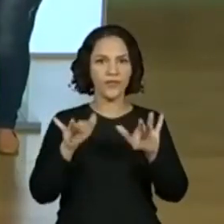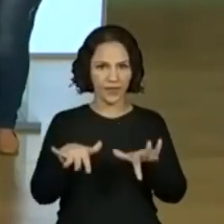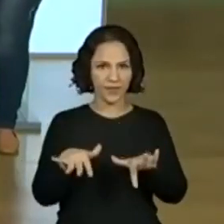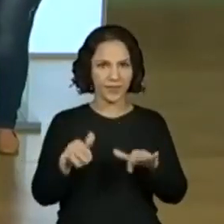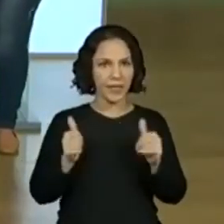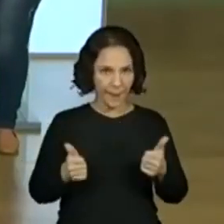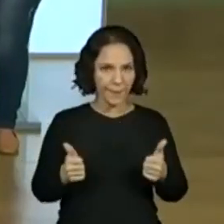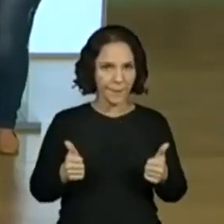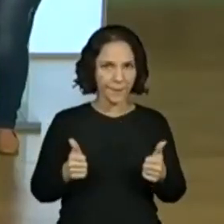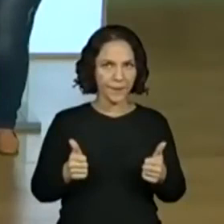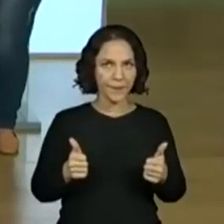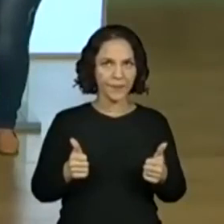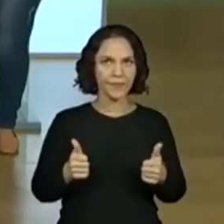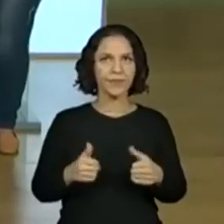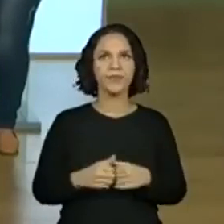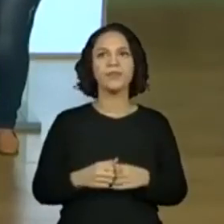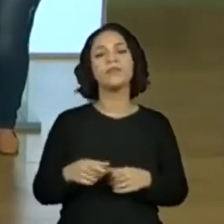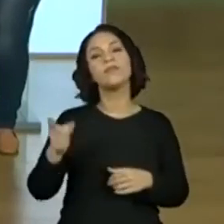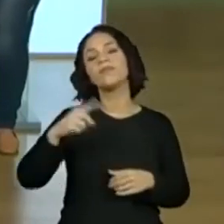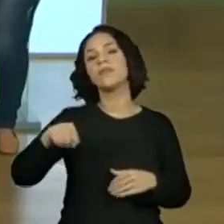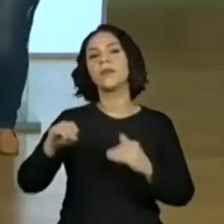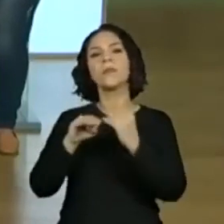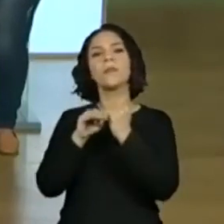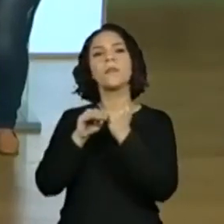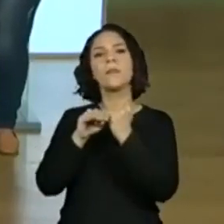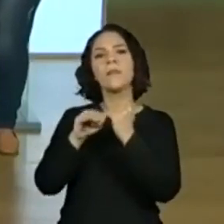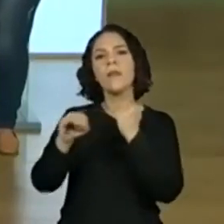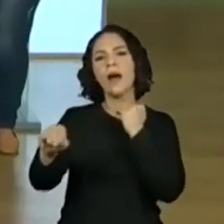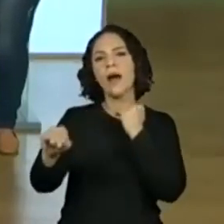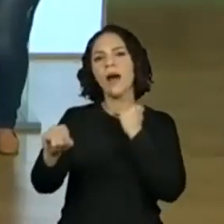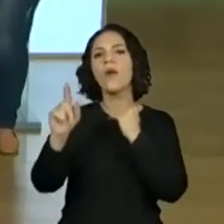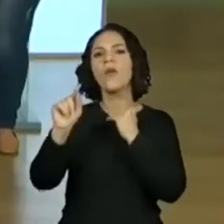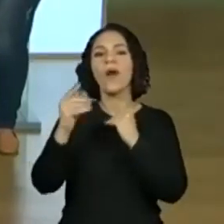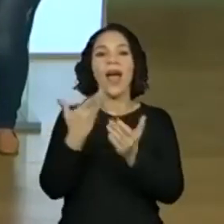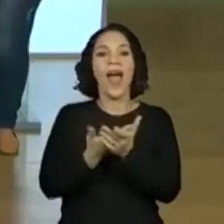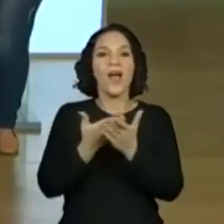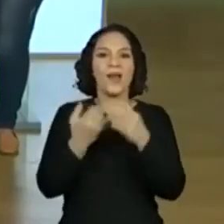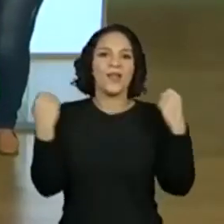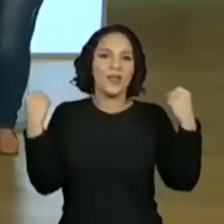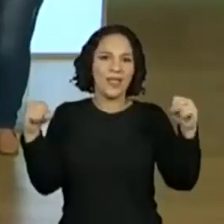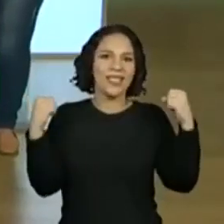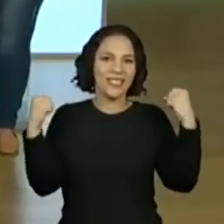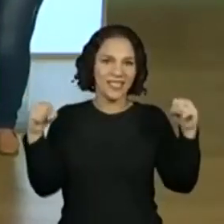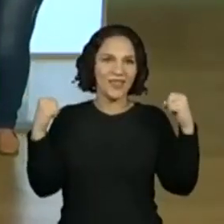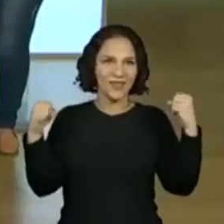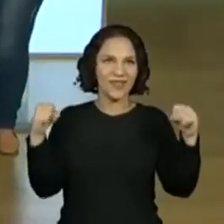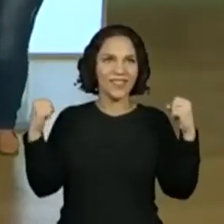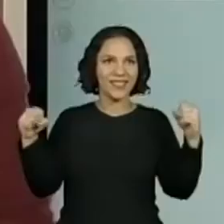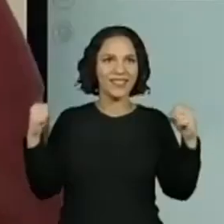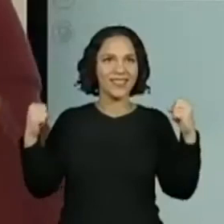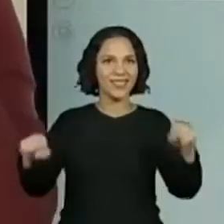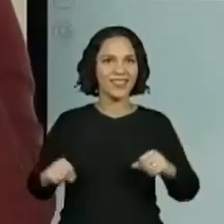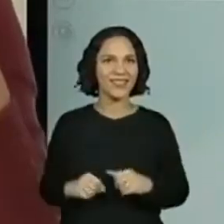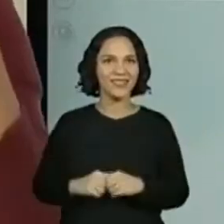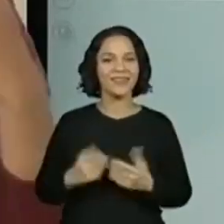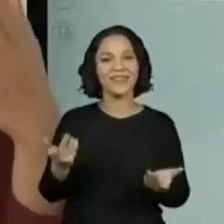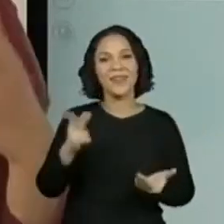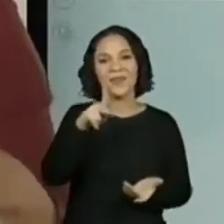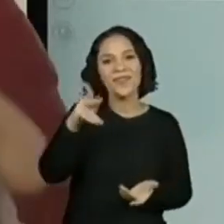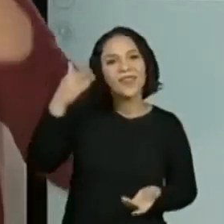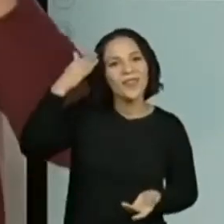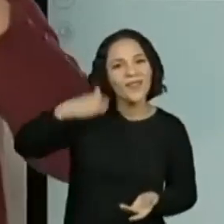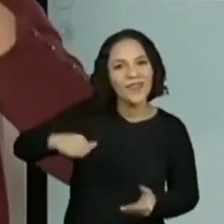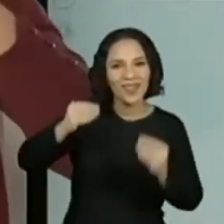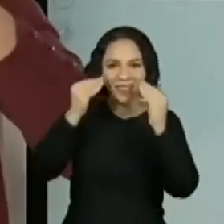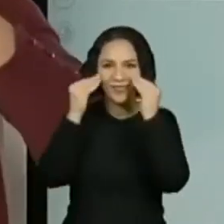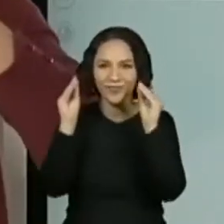última atividade. Mas a unanimidade deles, viu? Aula de educação física, o que mais professora gosta de Fran, fazer. Professora